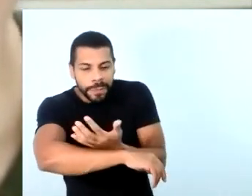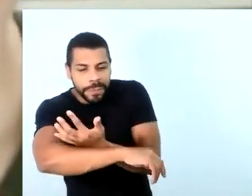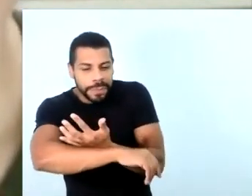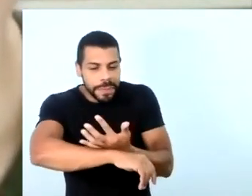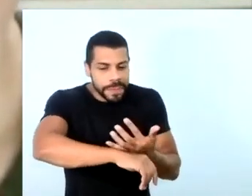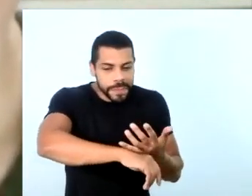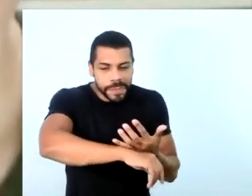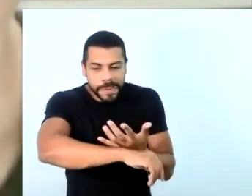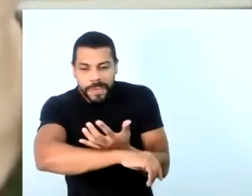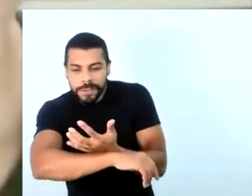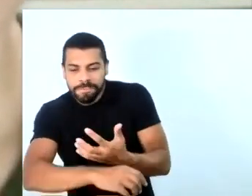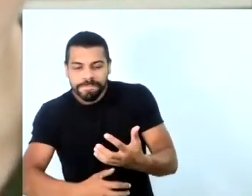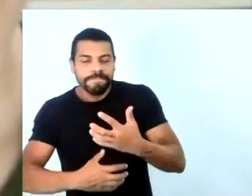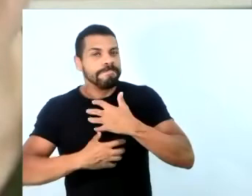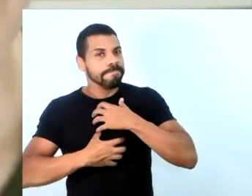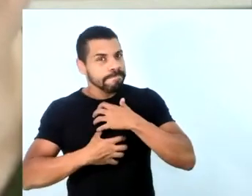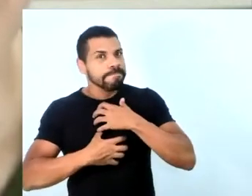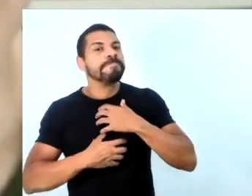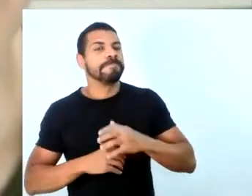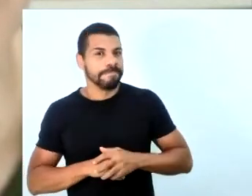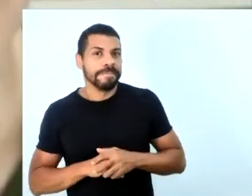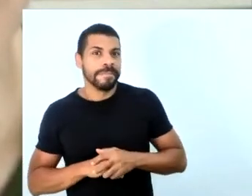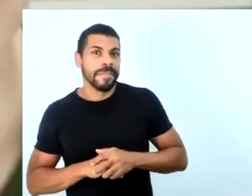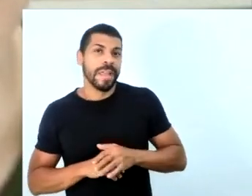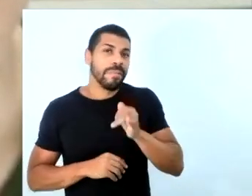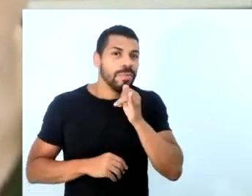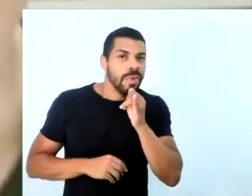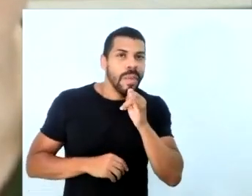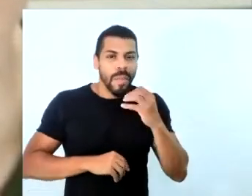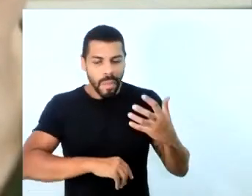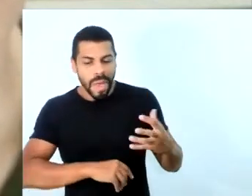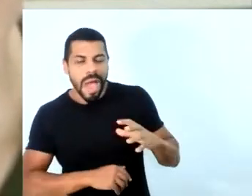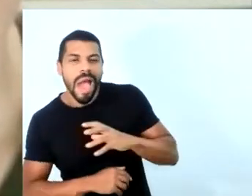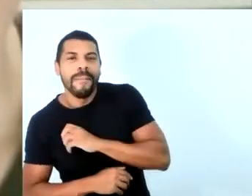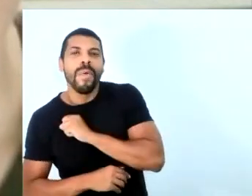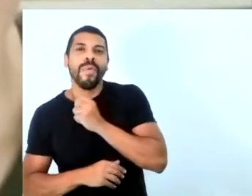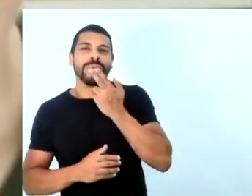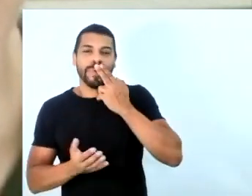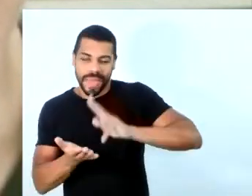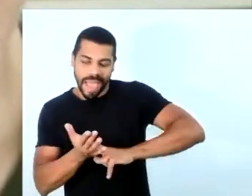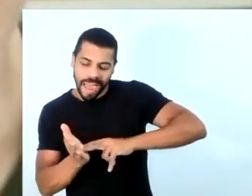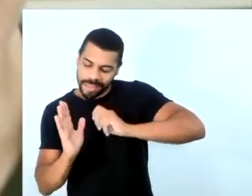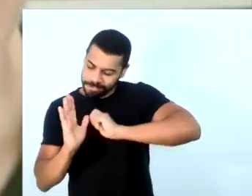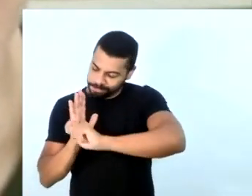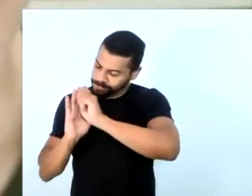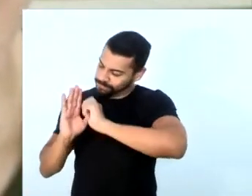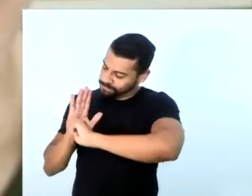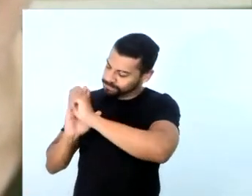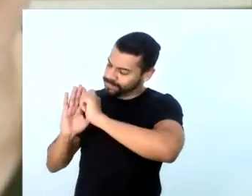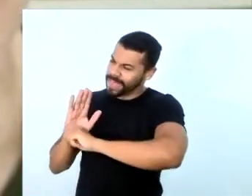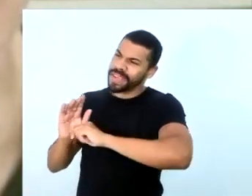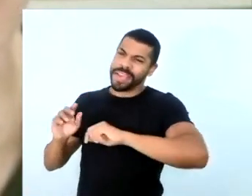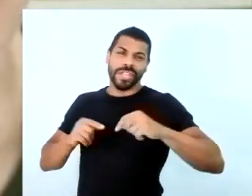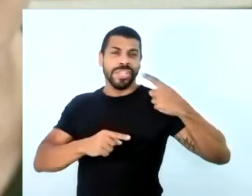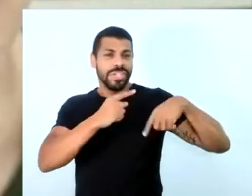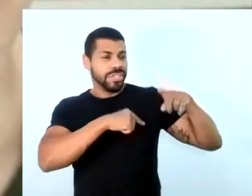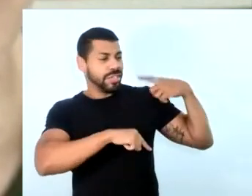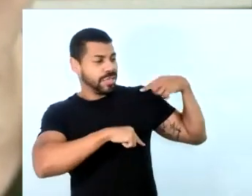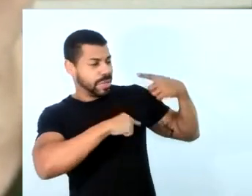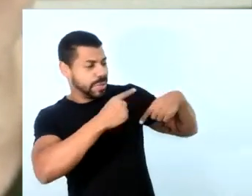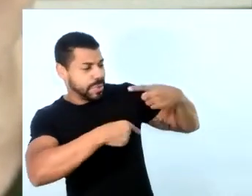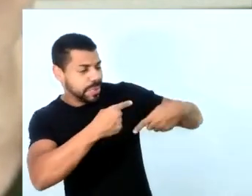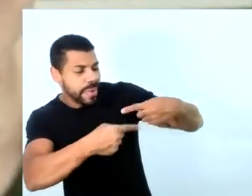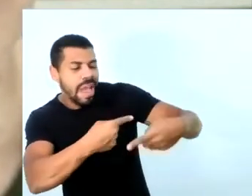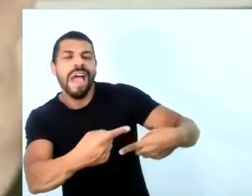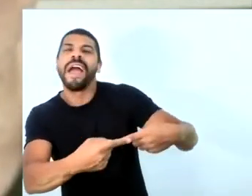sabe? As pessoas ficam muito comovidas quando assistem filme, falar sobre amor, sobre afeto, sobre cartas, e várias gerações,